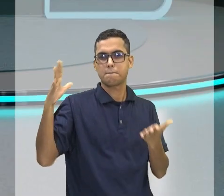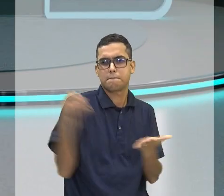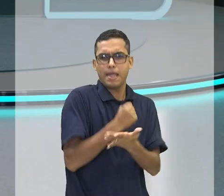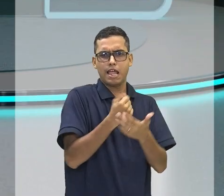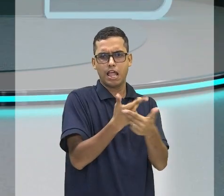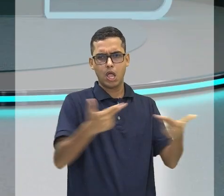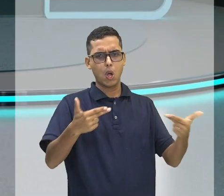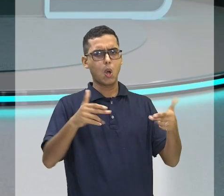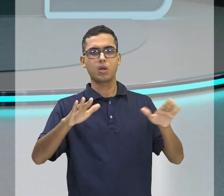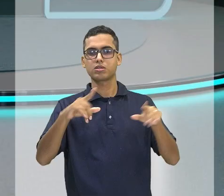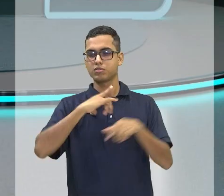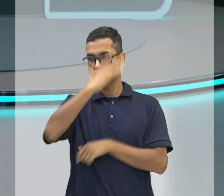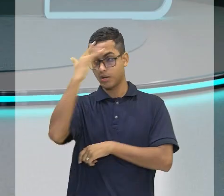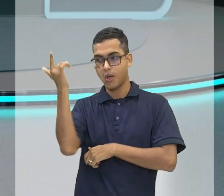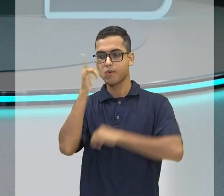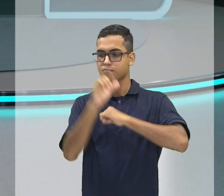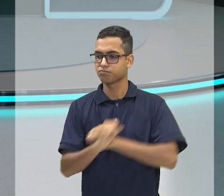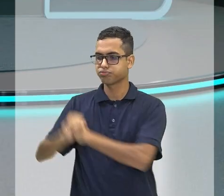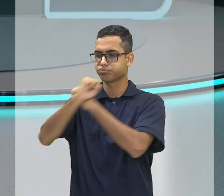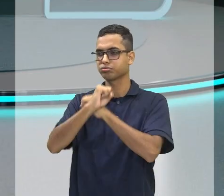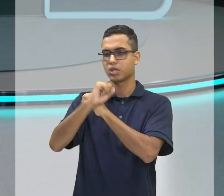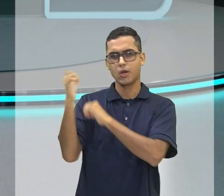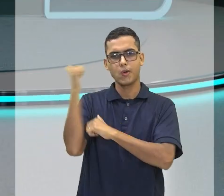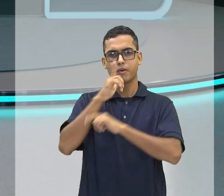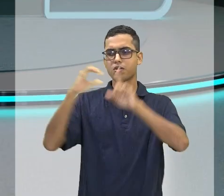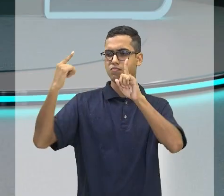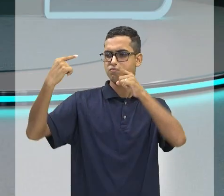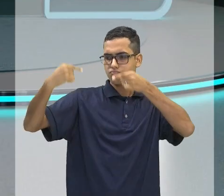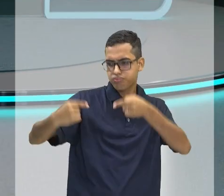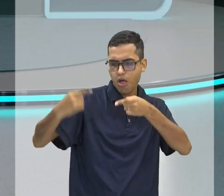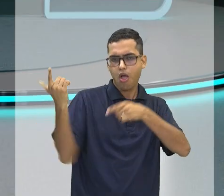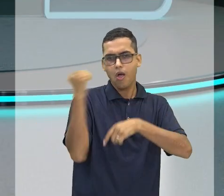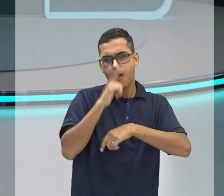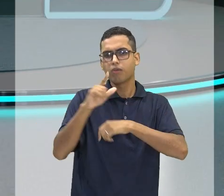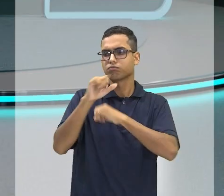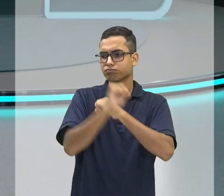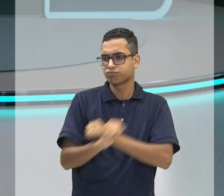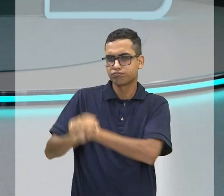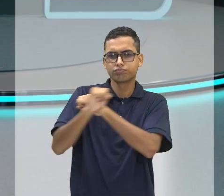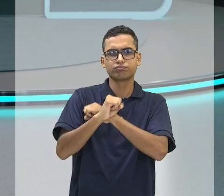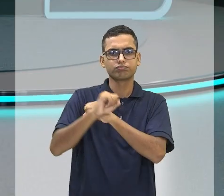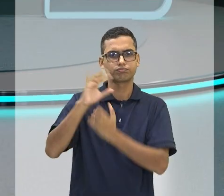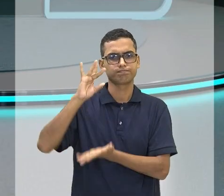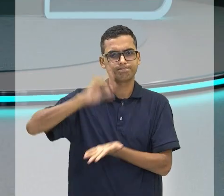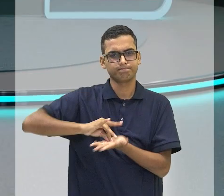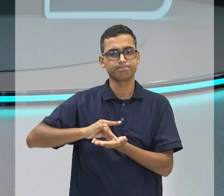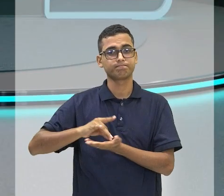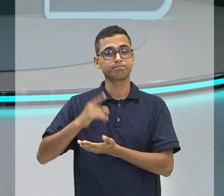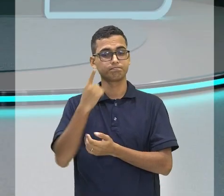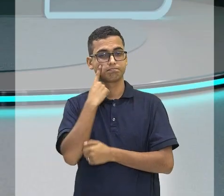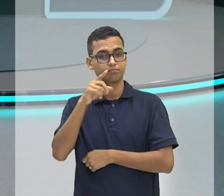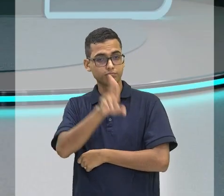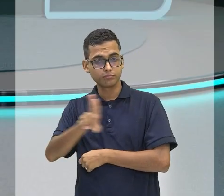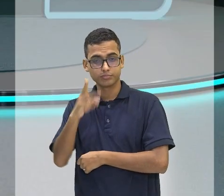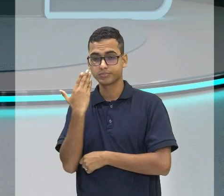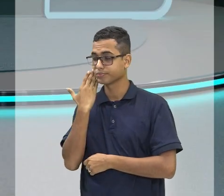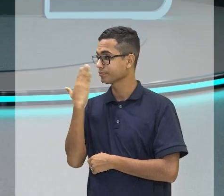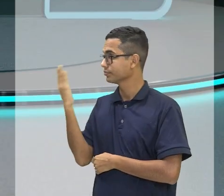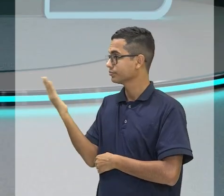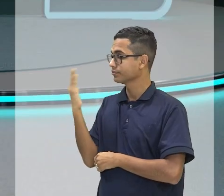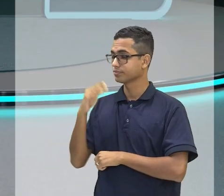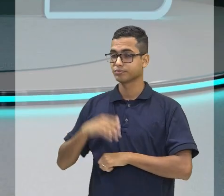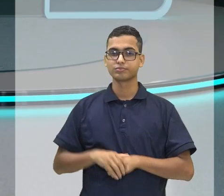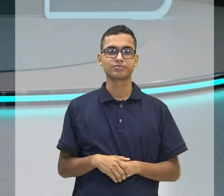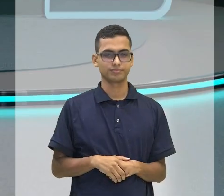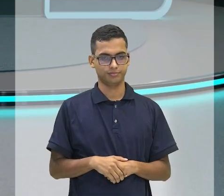a se defender, tá? E mais uma vez a gente percebe aí que o nome karatê vem ali